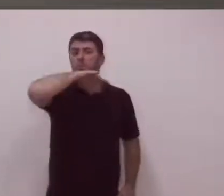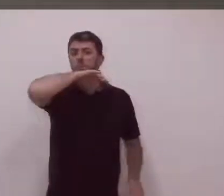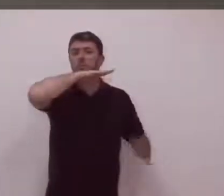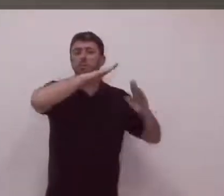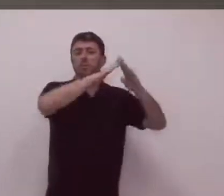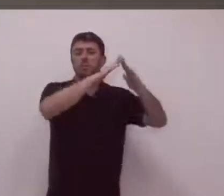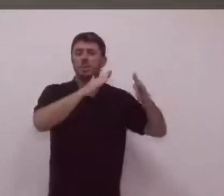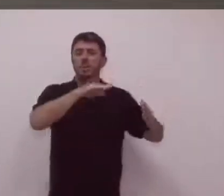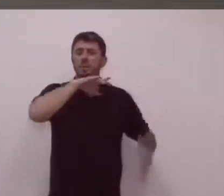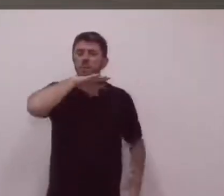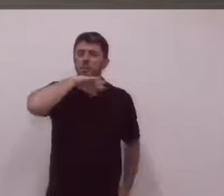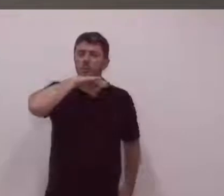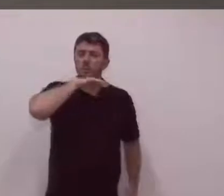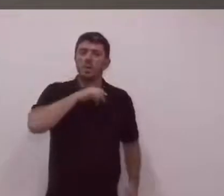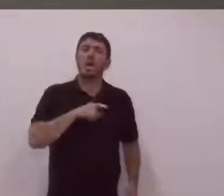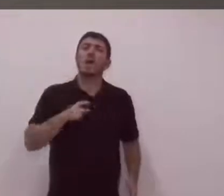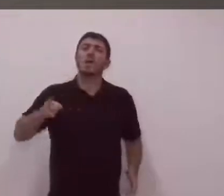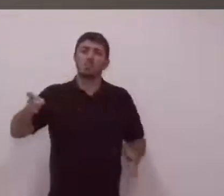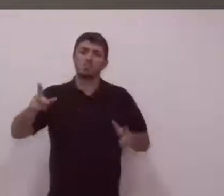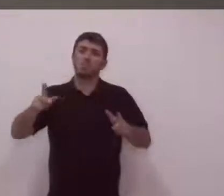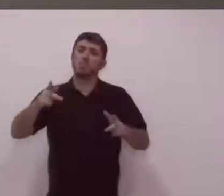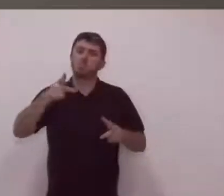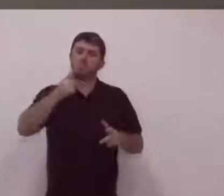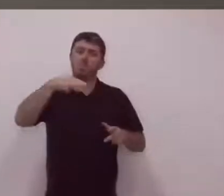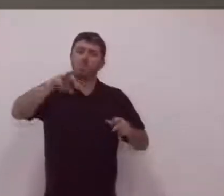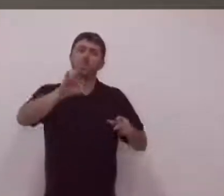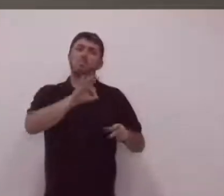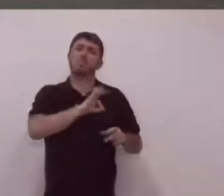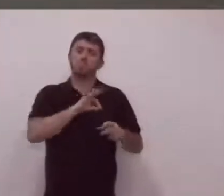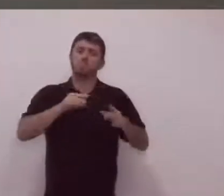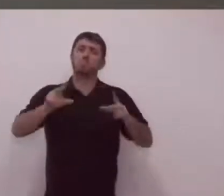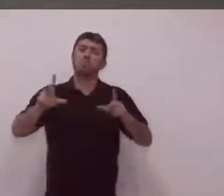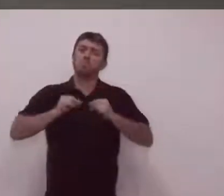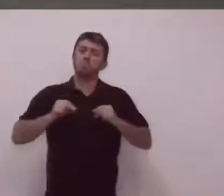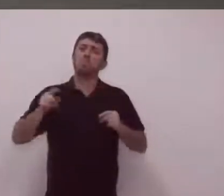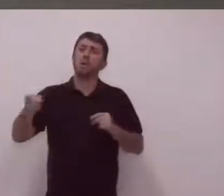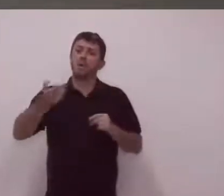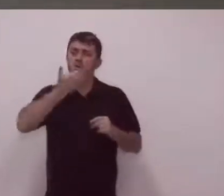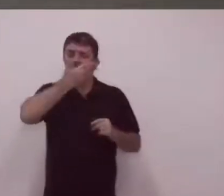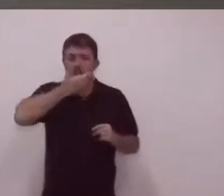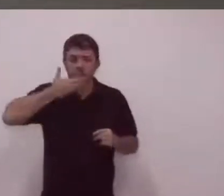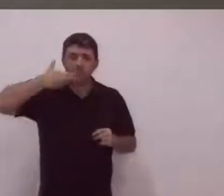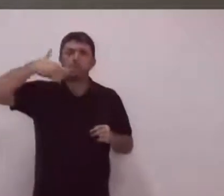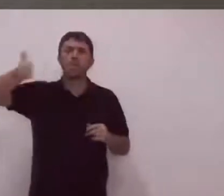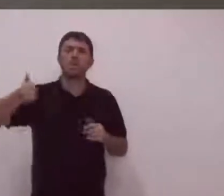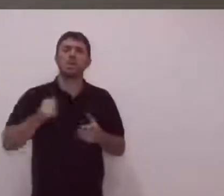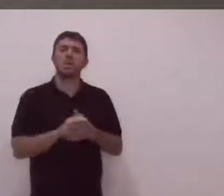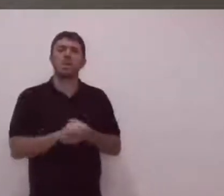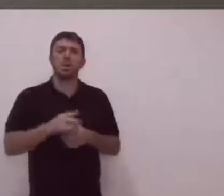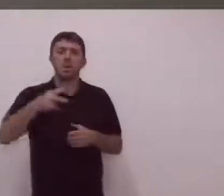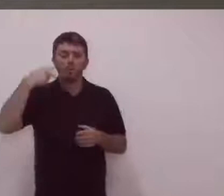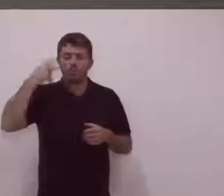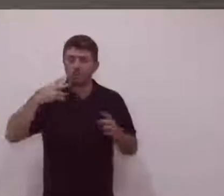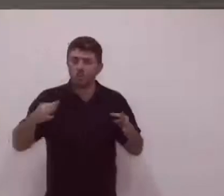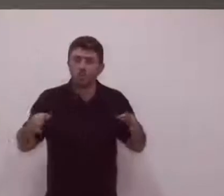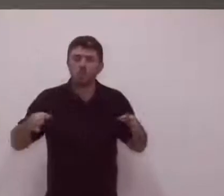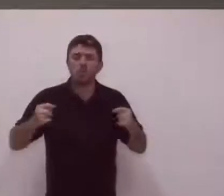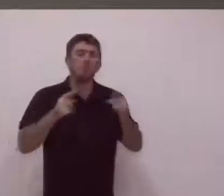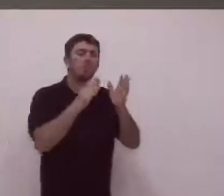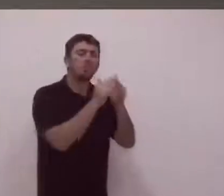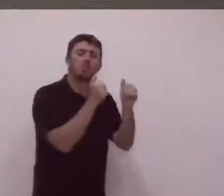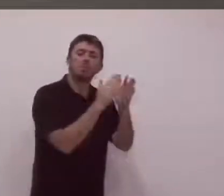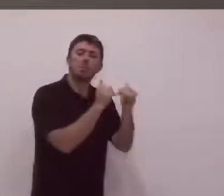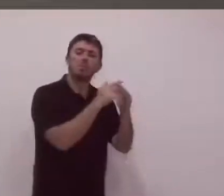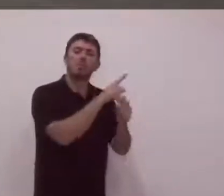melhores aquilo lá está precário e não é de hoje daí o prefeito de tanto se pedir vereador pedir todo pedir vai lá e tenta atender